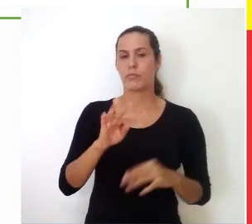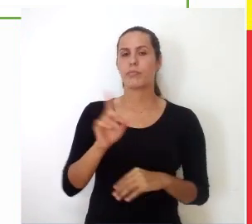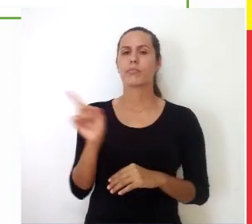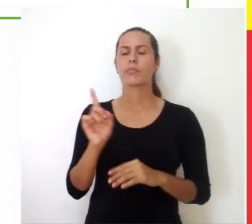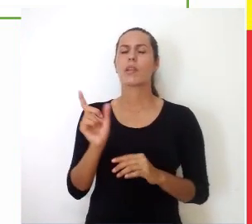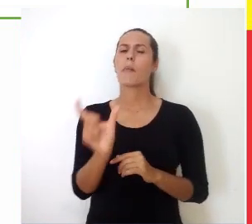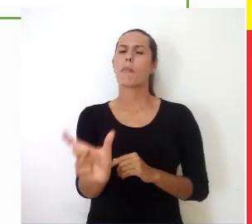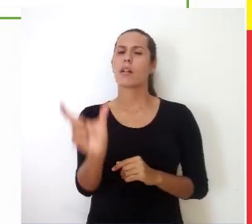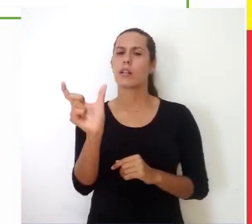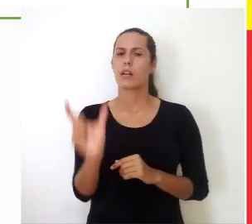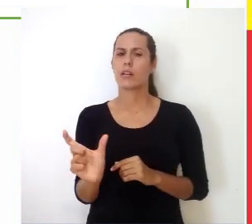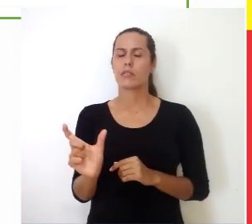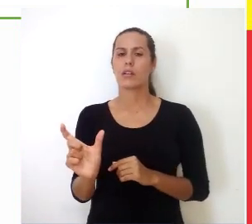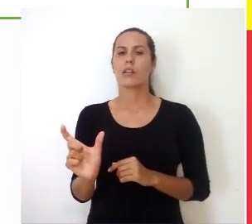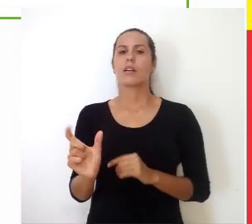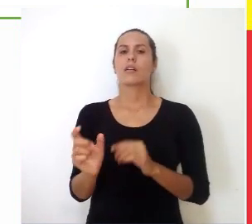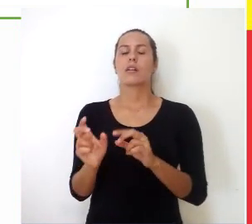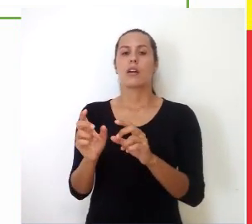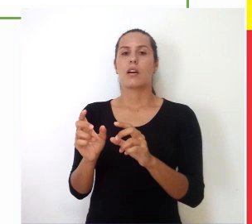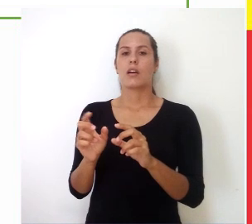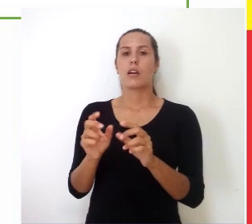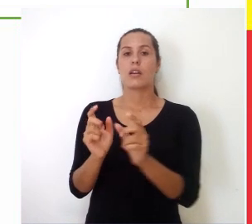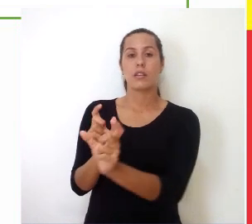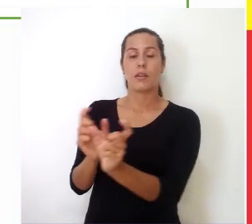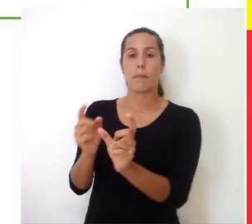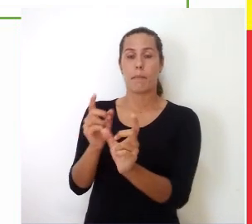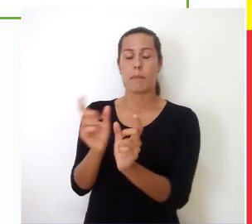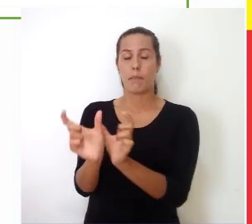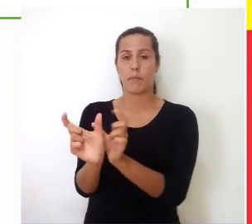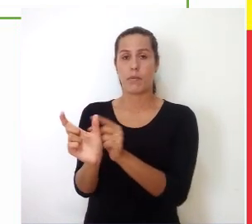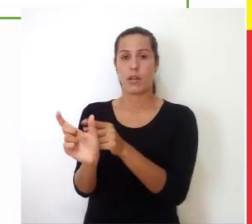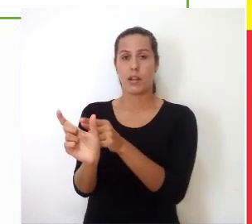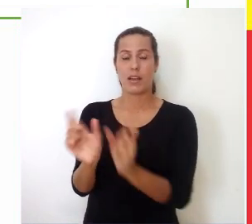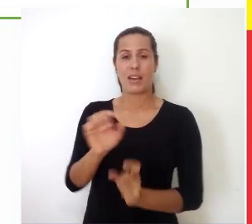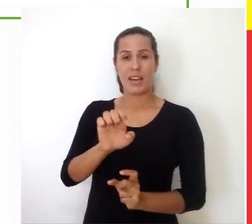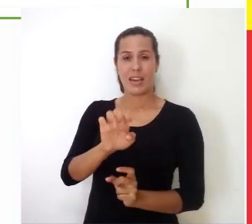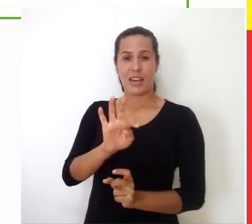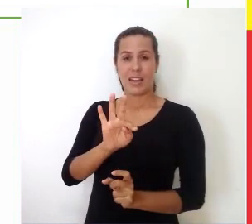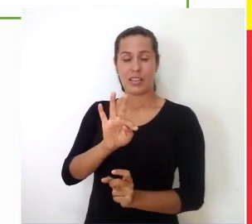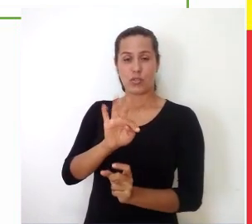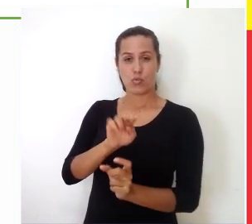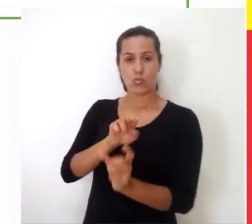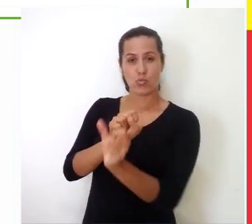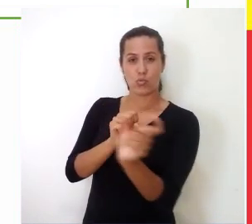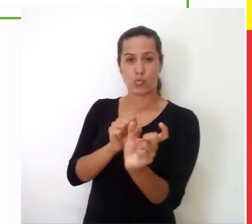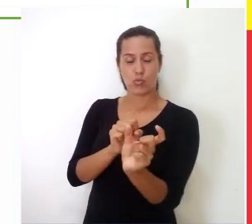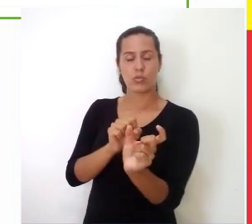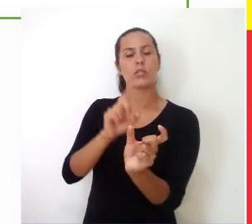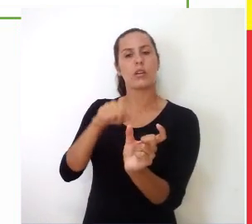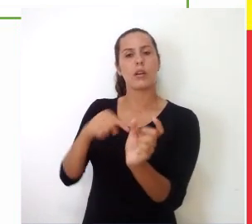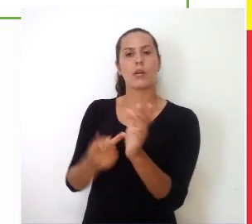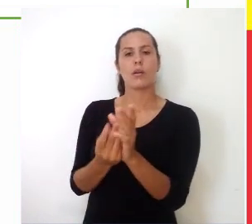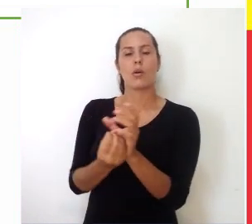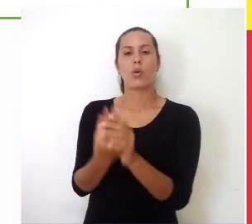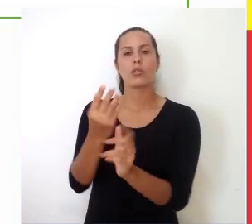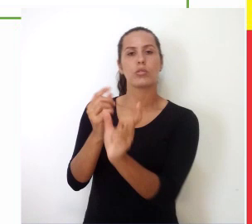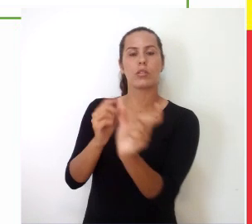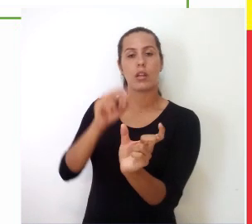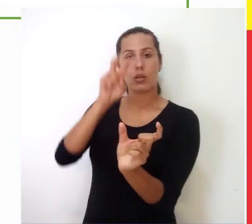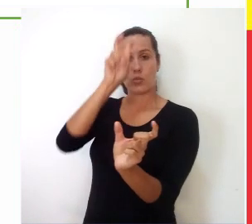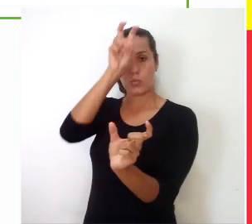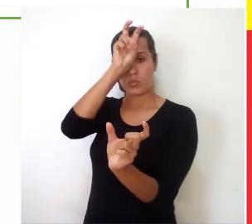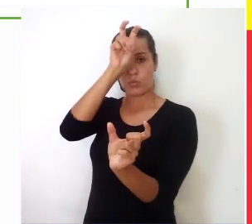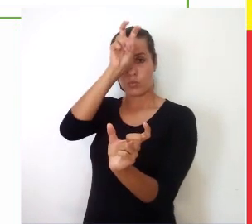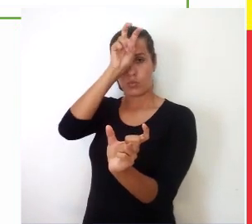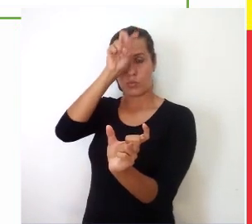palavra ética vem do grego ethos, que também significa conduta, modo de agir.